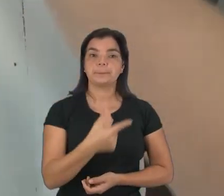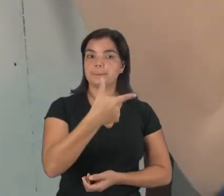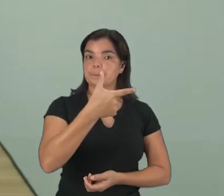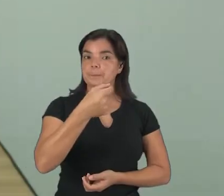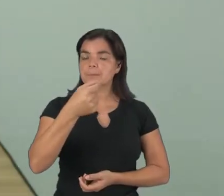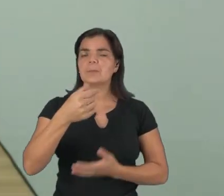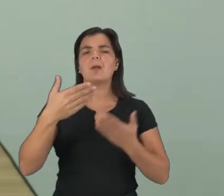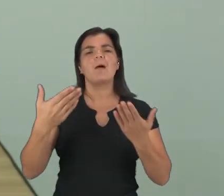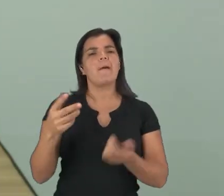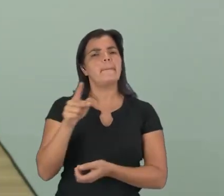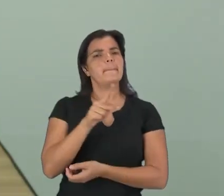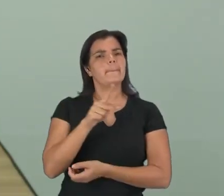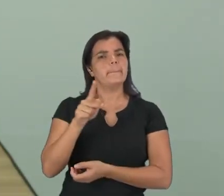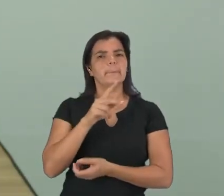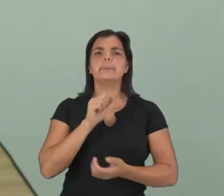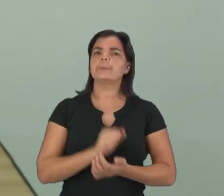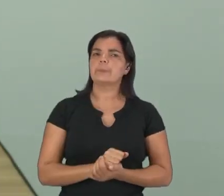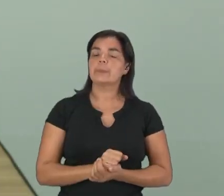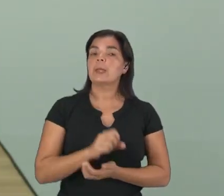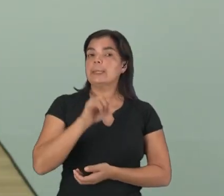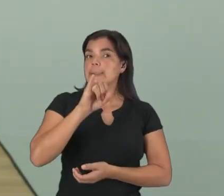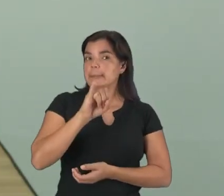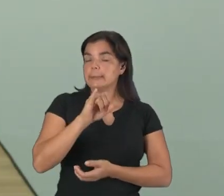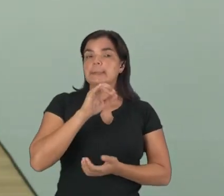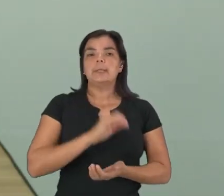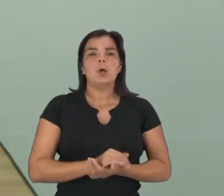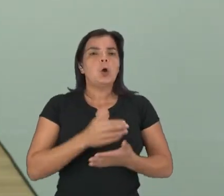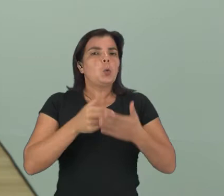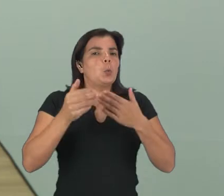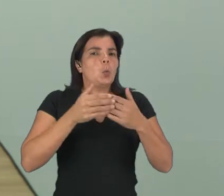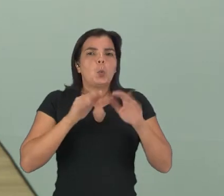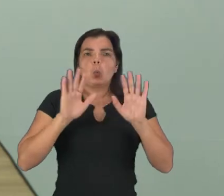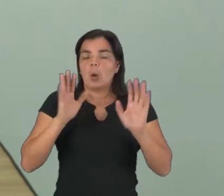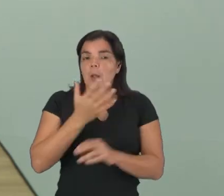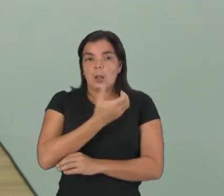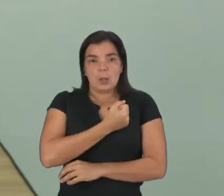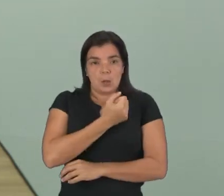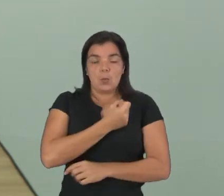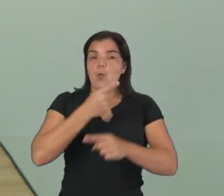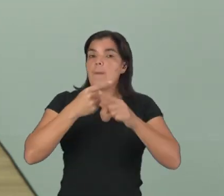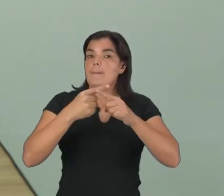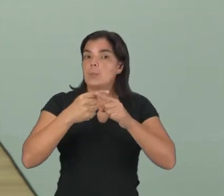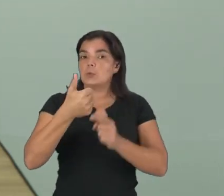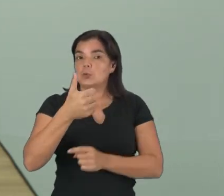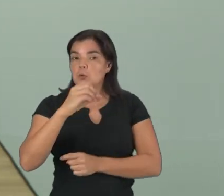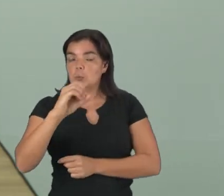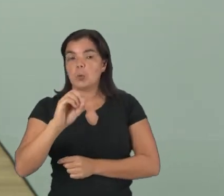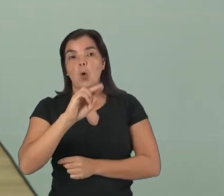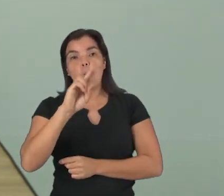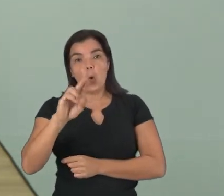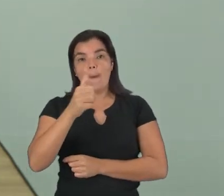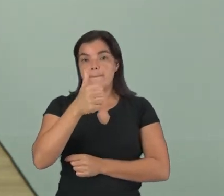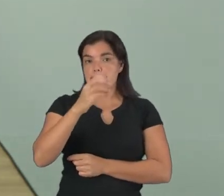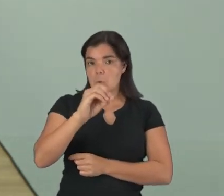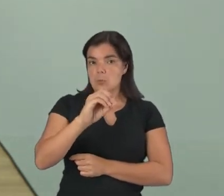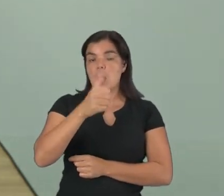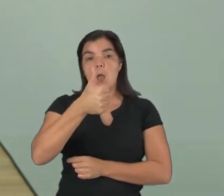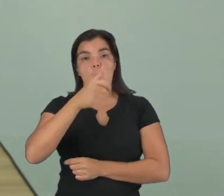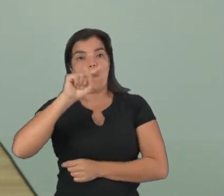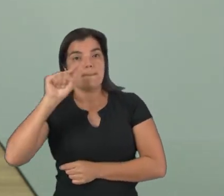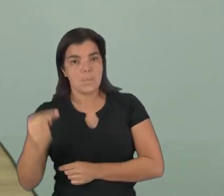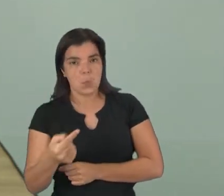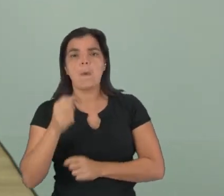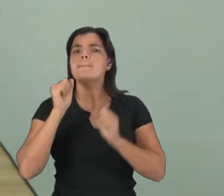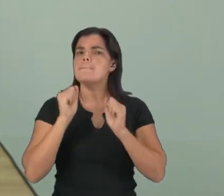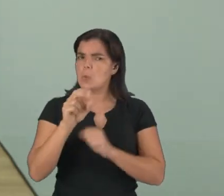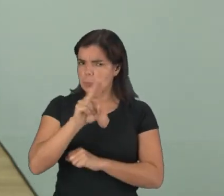7.200. Ah, professora, então quando eu tiver um número assim, qualquer número multiplicado por 100, ou por 10, ou por 1000, eu posso usar essa